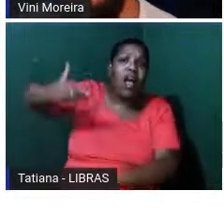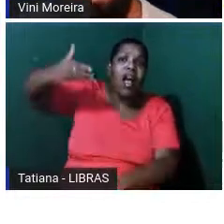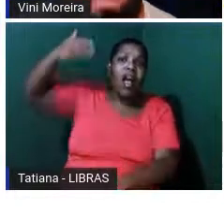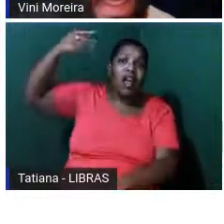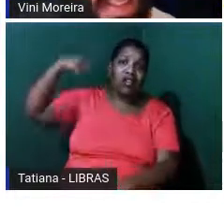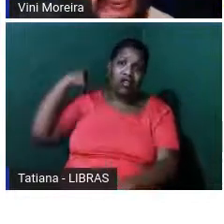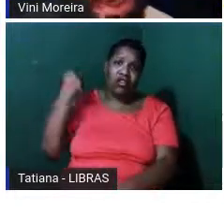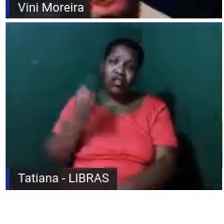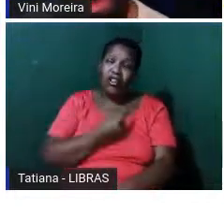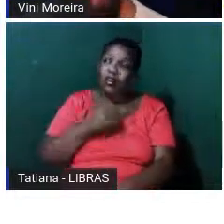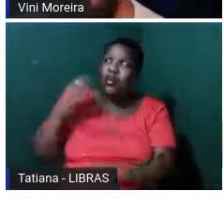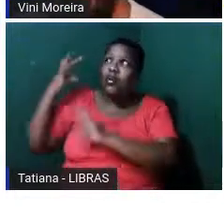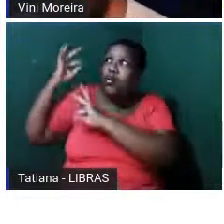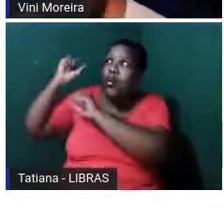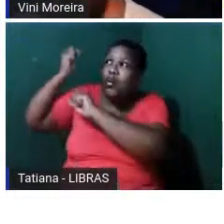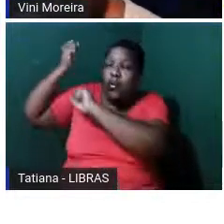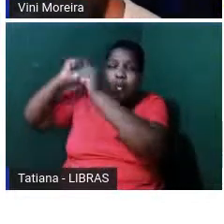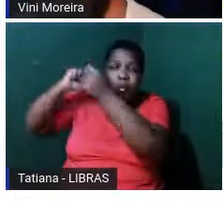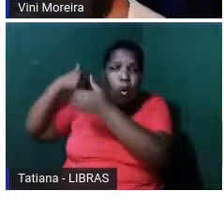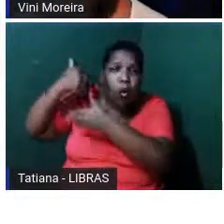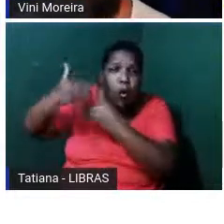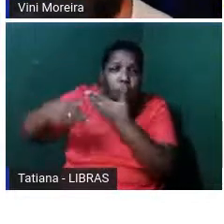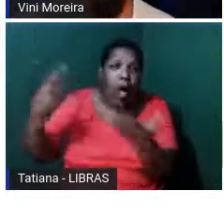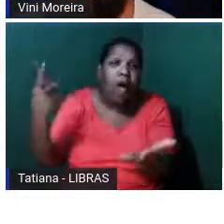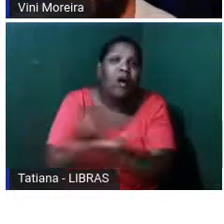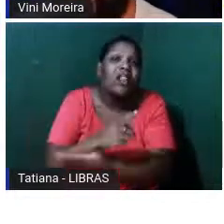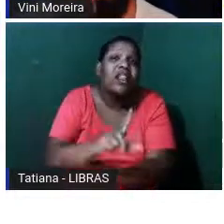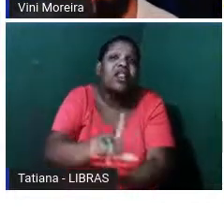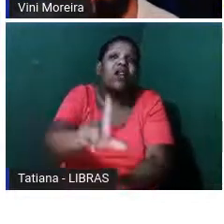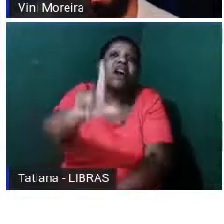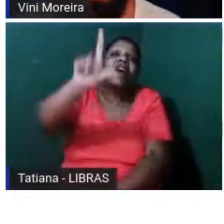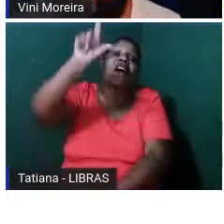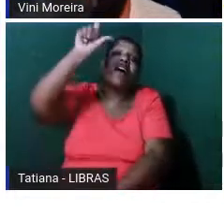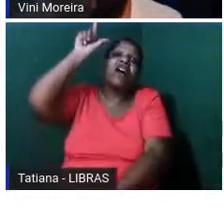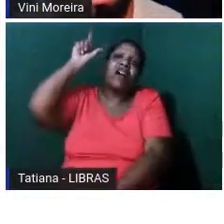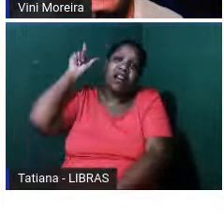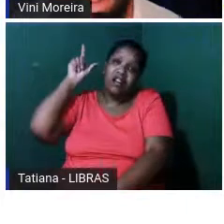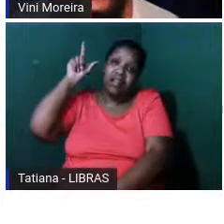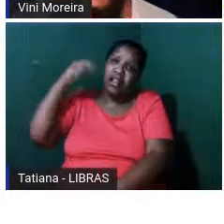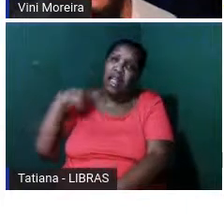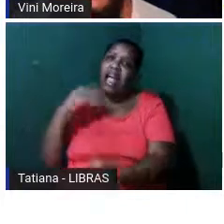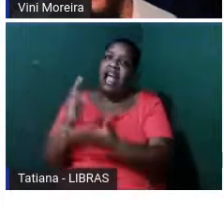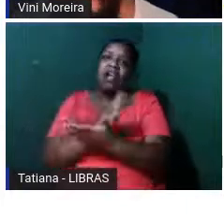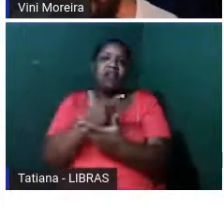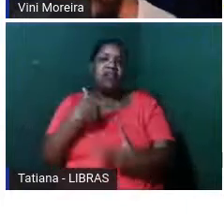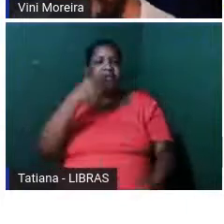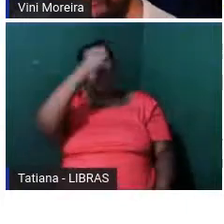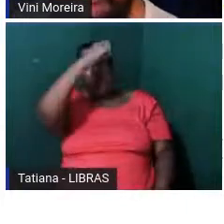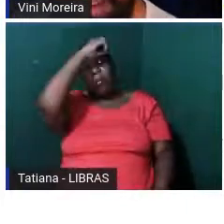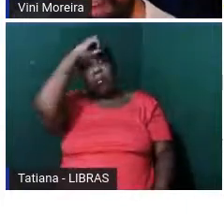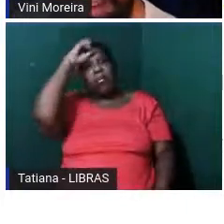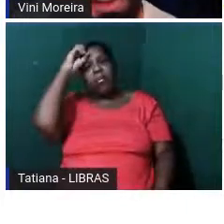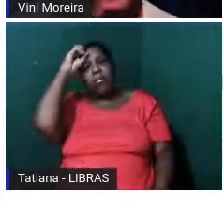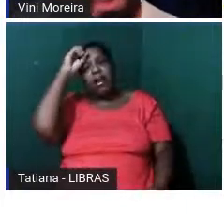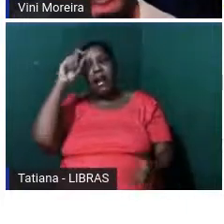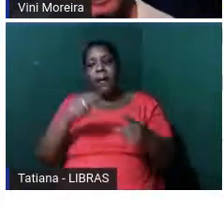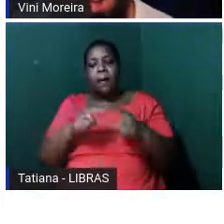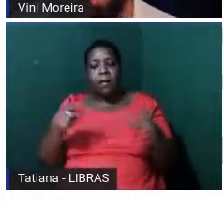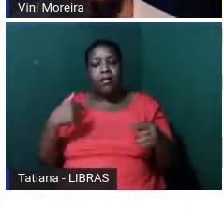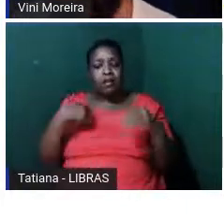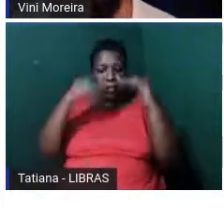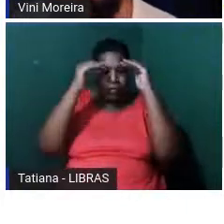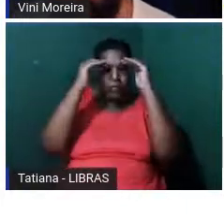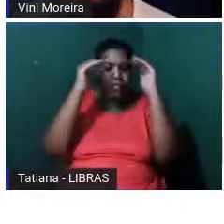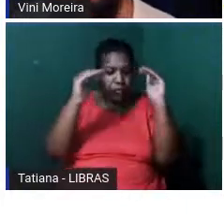gente toda uma cadeia de coisas que aconteceram antes da gente que a gente às vezes nem sabe mas a gente tem que